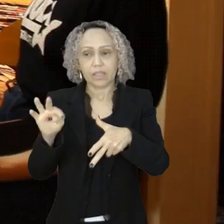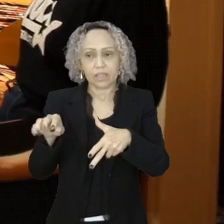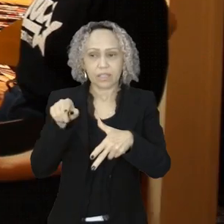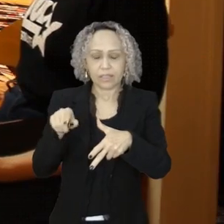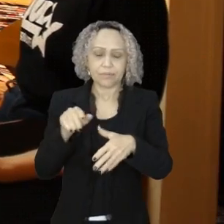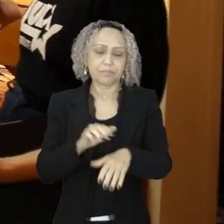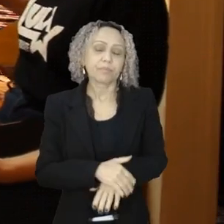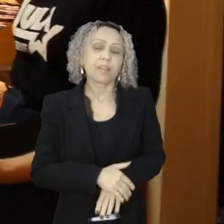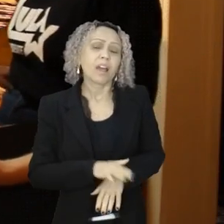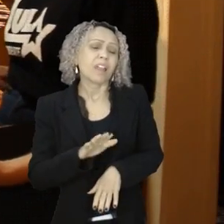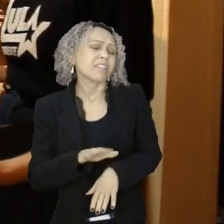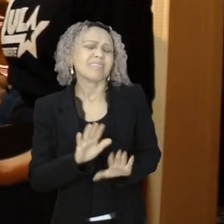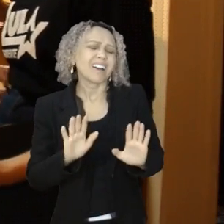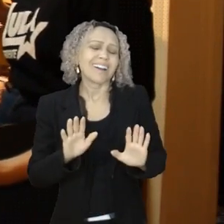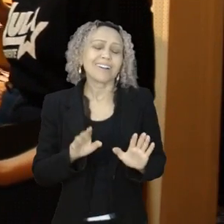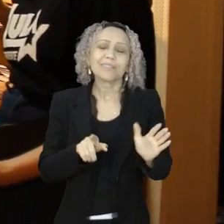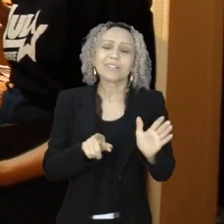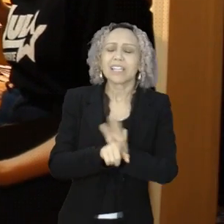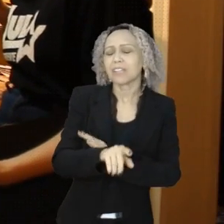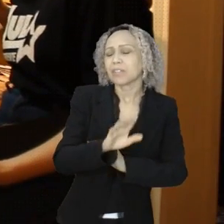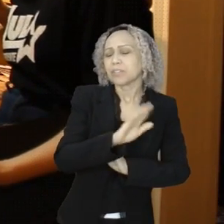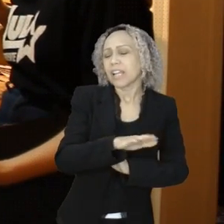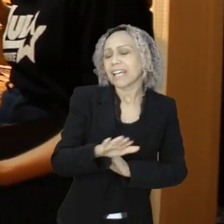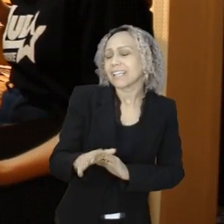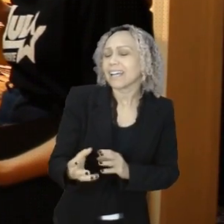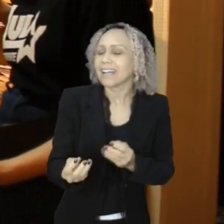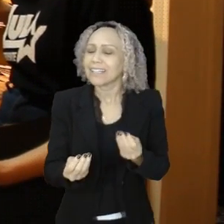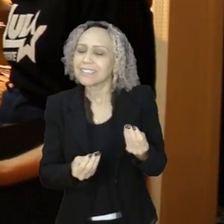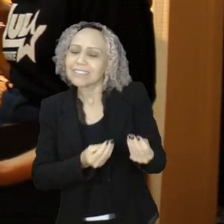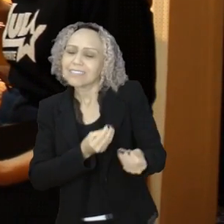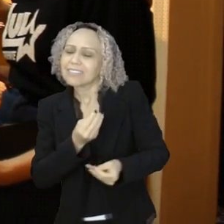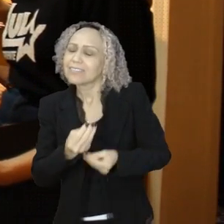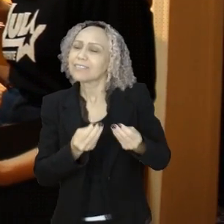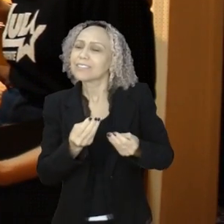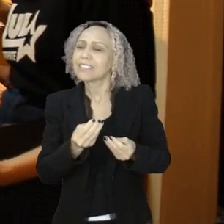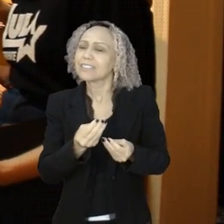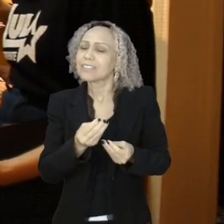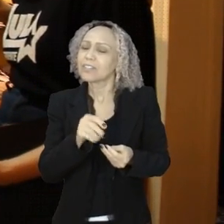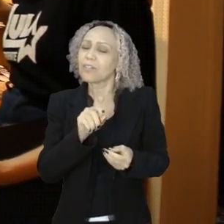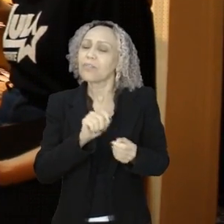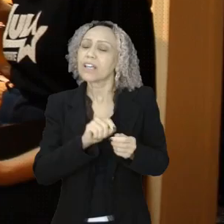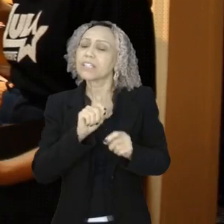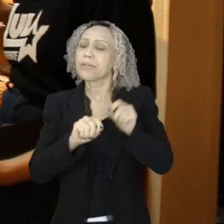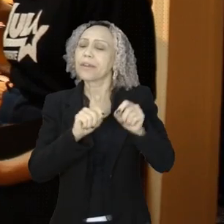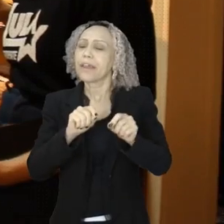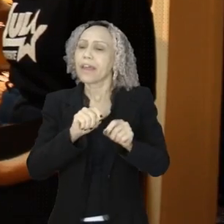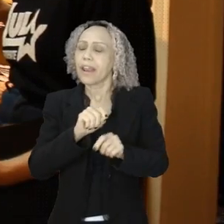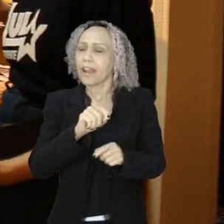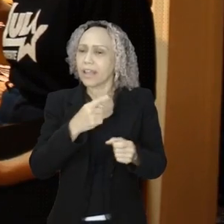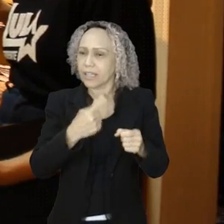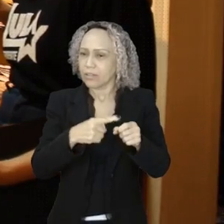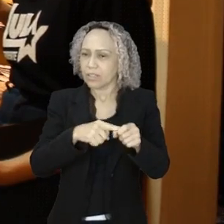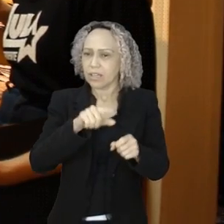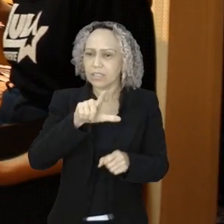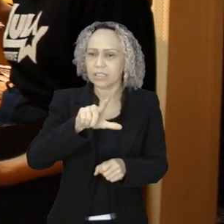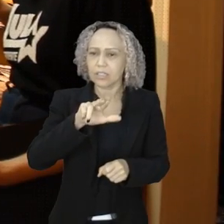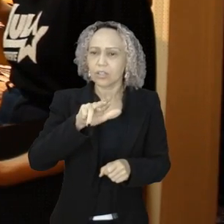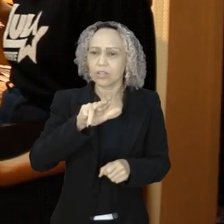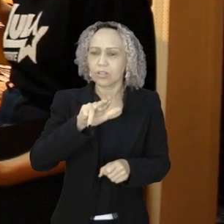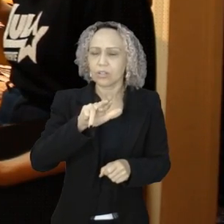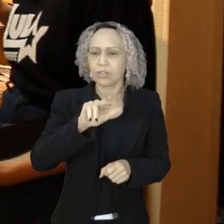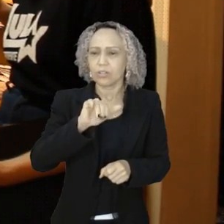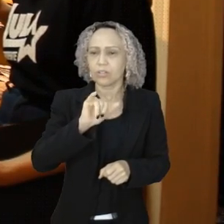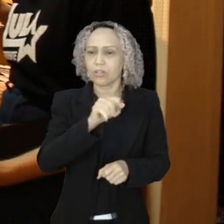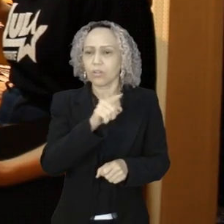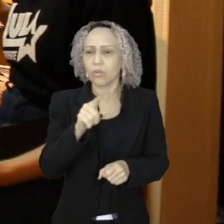Luís Gonzaga? No movimento estudantil, eu também era da periferia da cidade, né? Eu era da periferia da cidade, não era